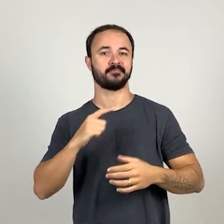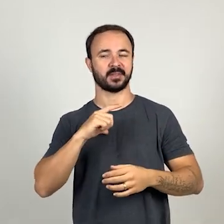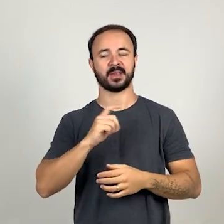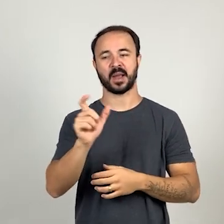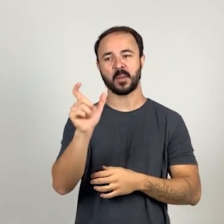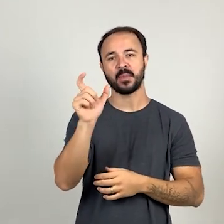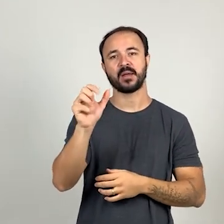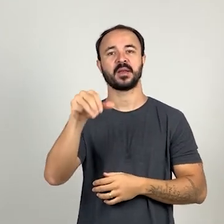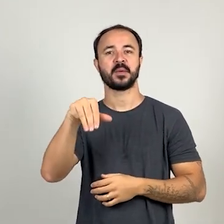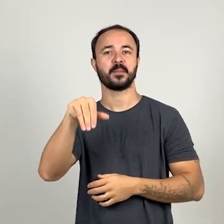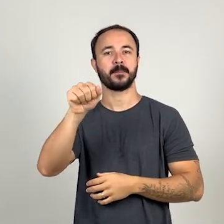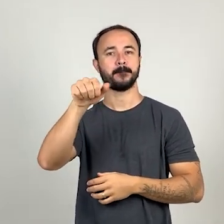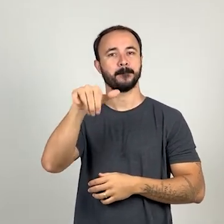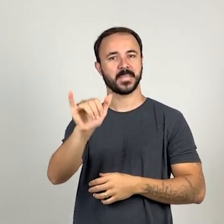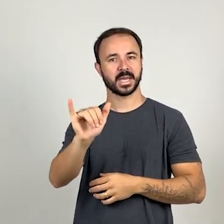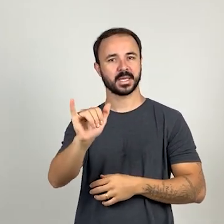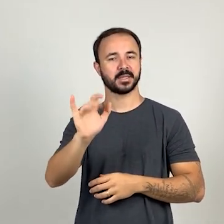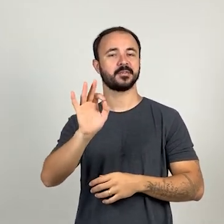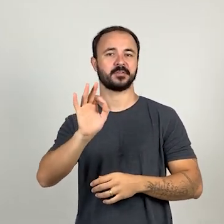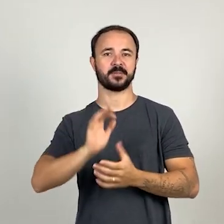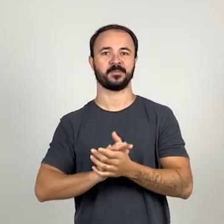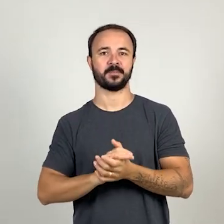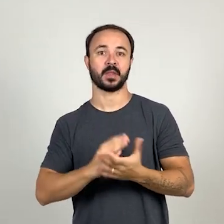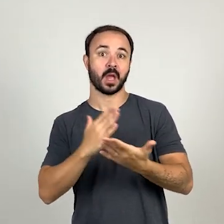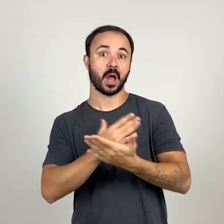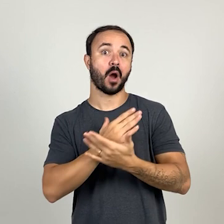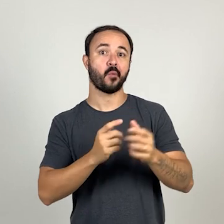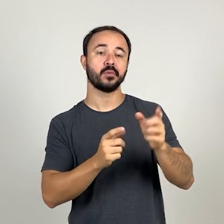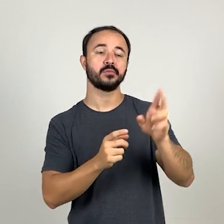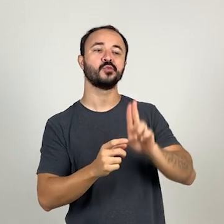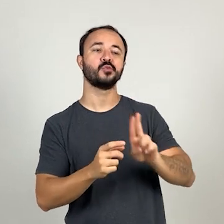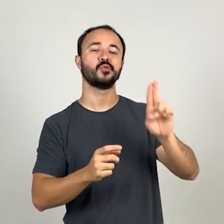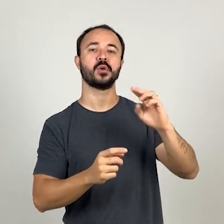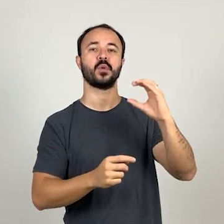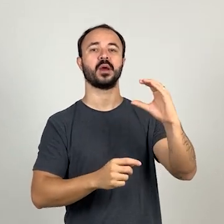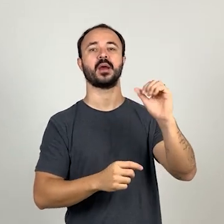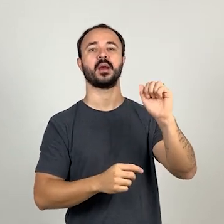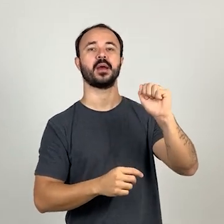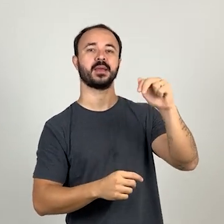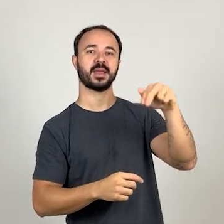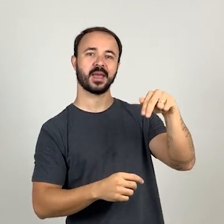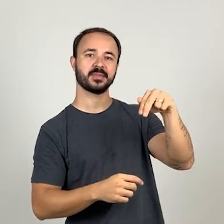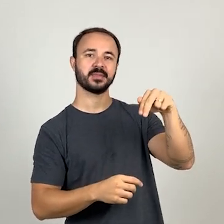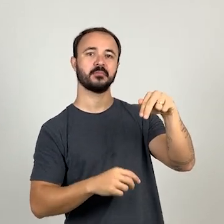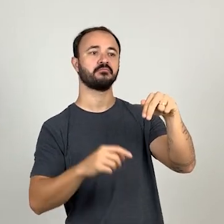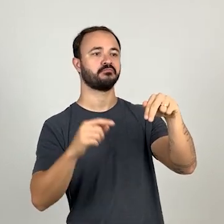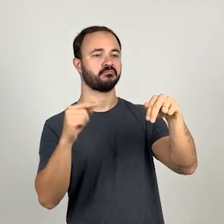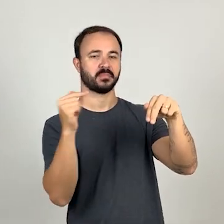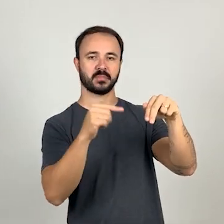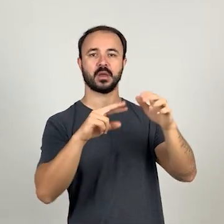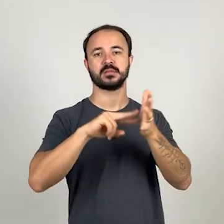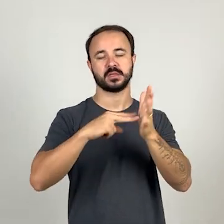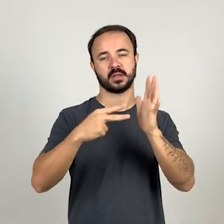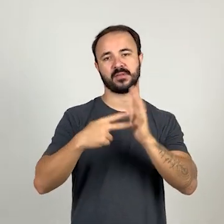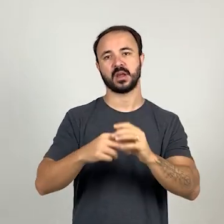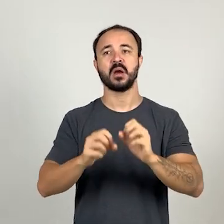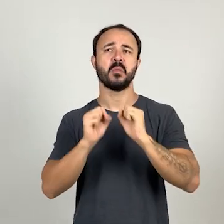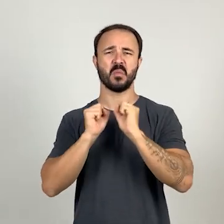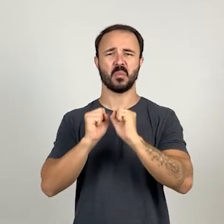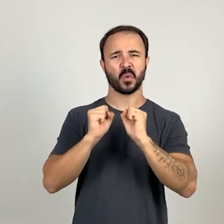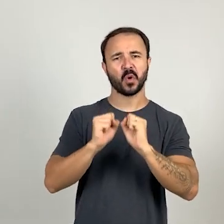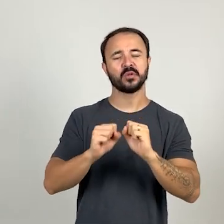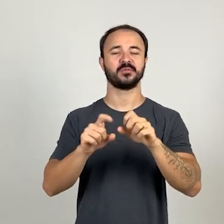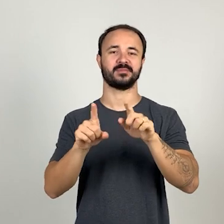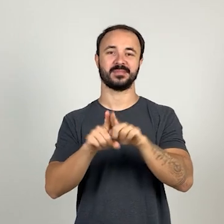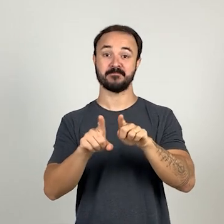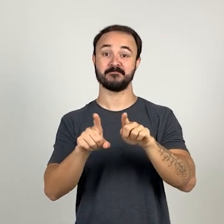banheiro? Alguns falam com o verbo can, que é outro verbo também modal, que pede permissão. Entre o may e o can,